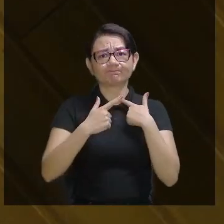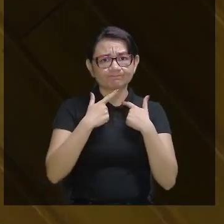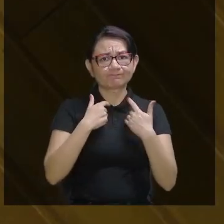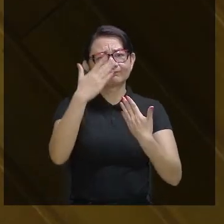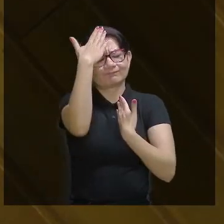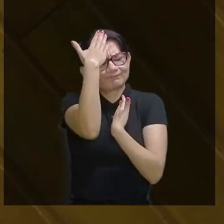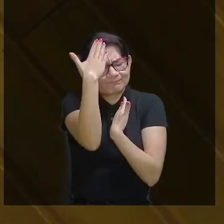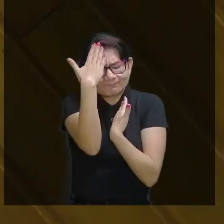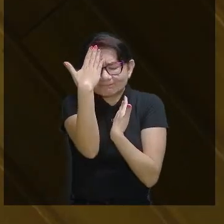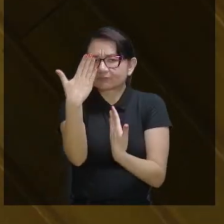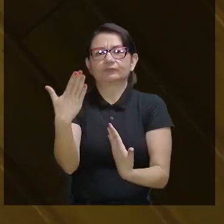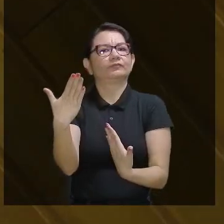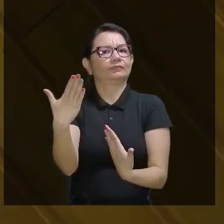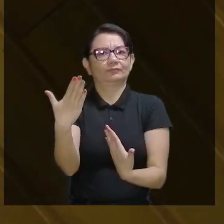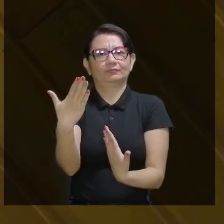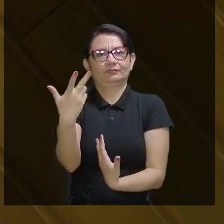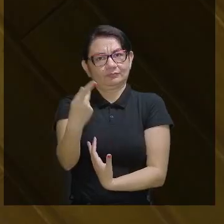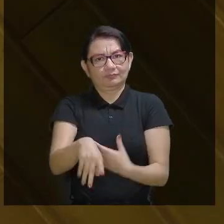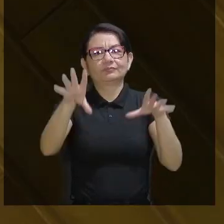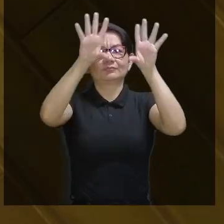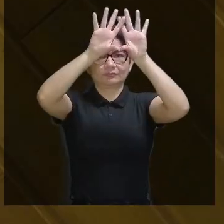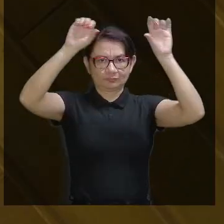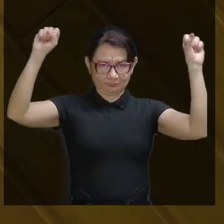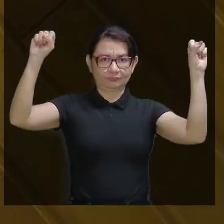de agradecer a esse tribunal,